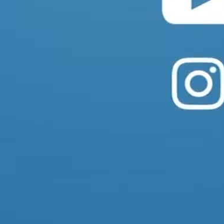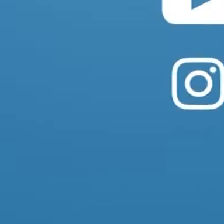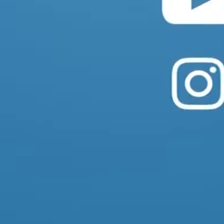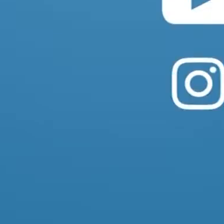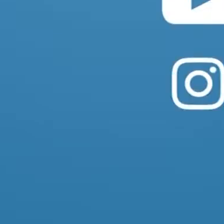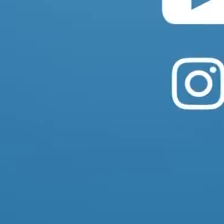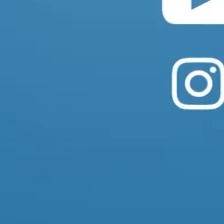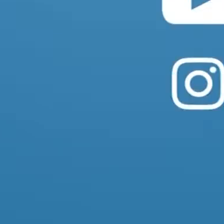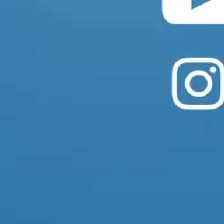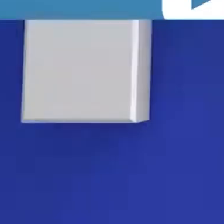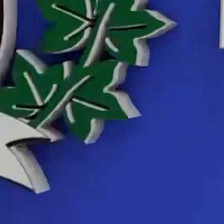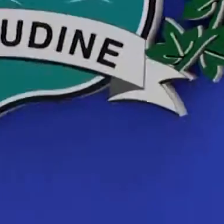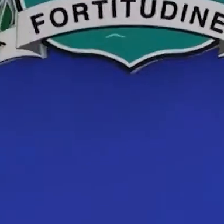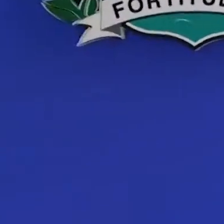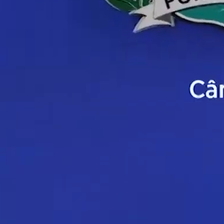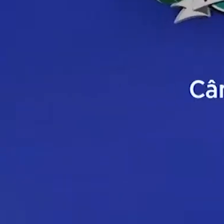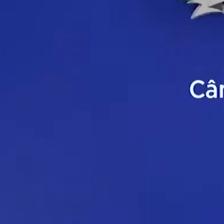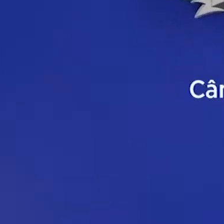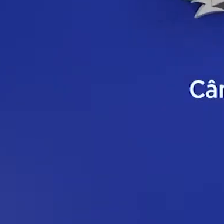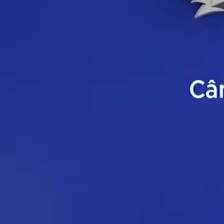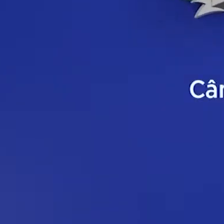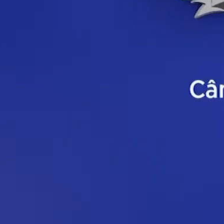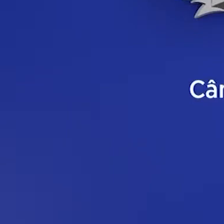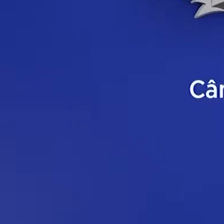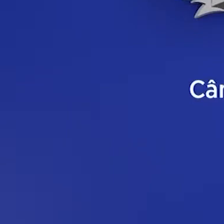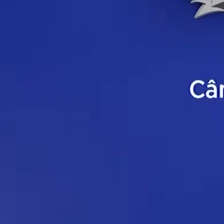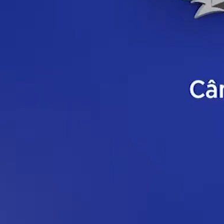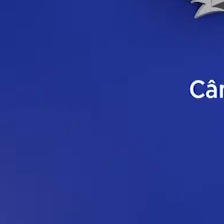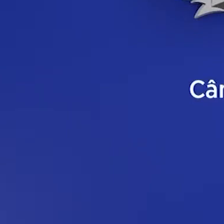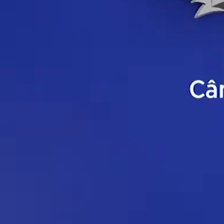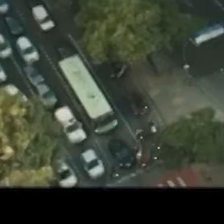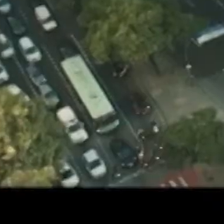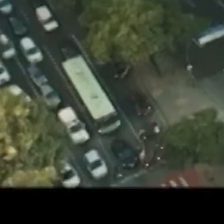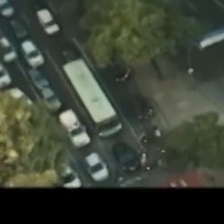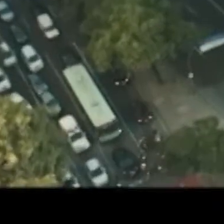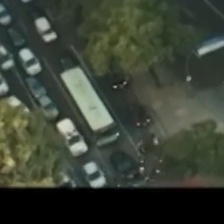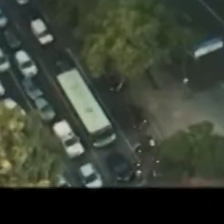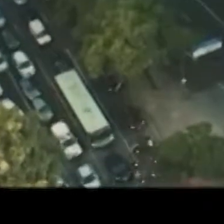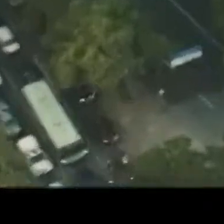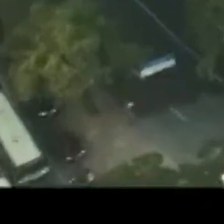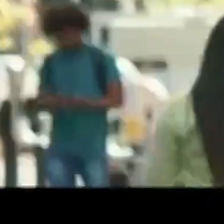saúde. Pode ser tuberculose e o tratamento precisa ser feito até o fim.